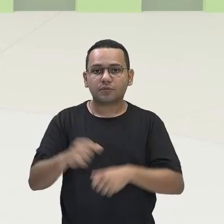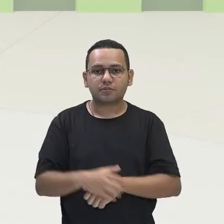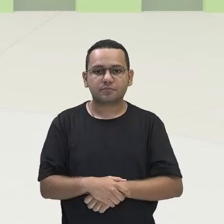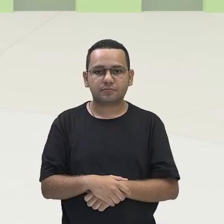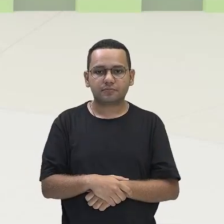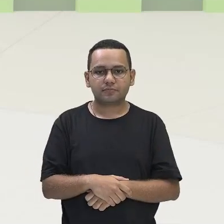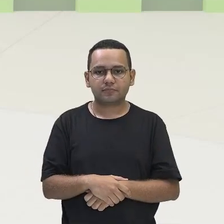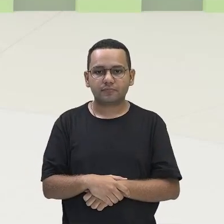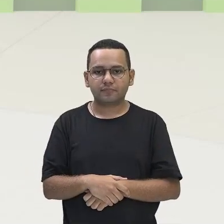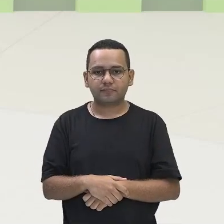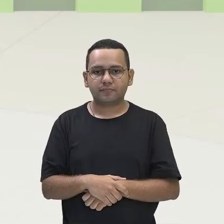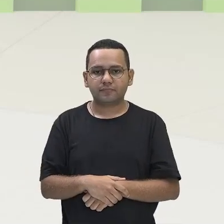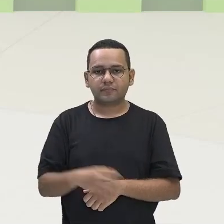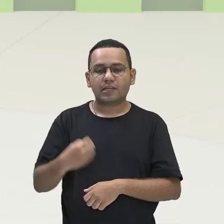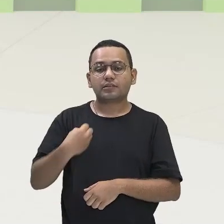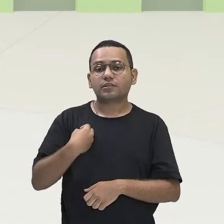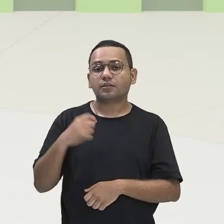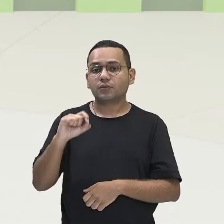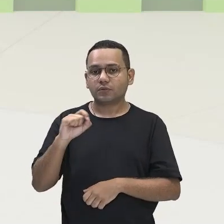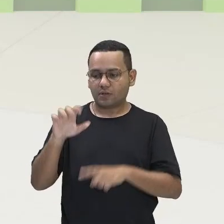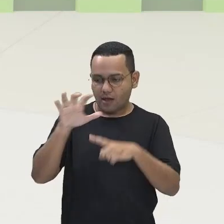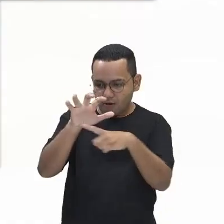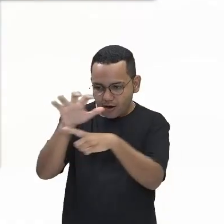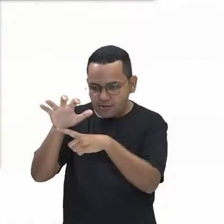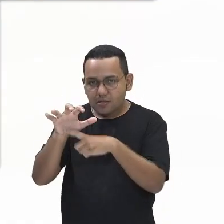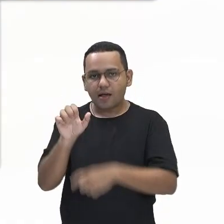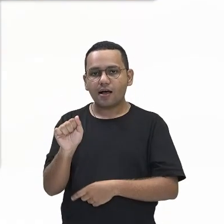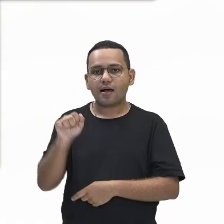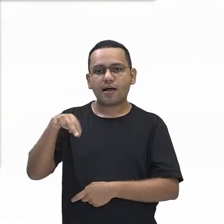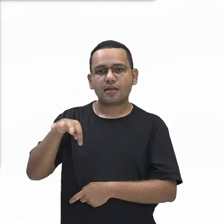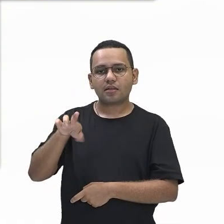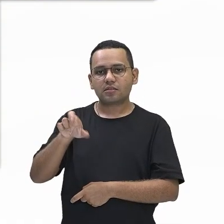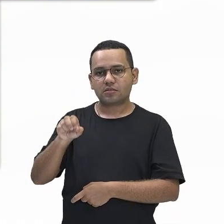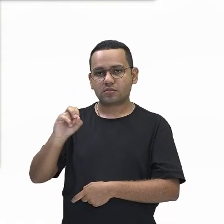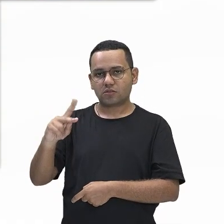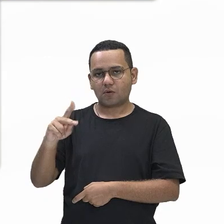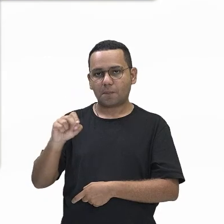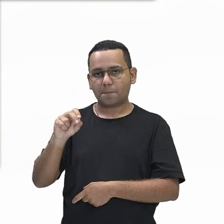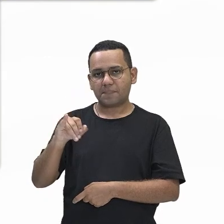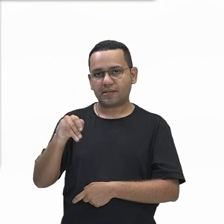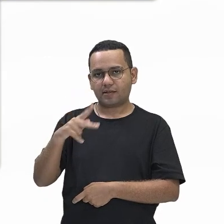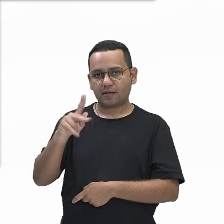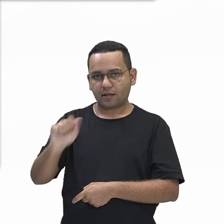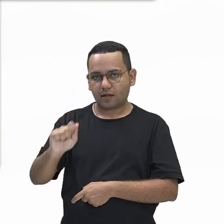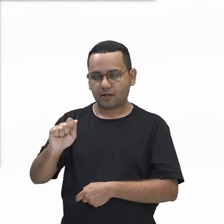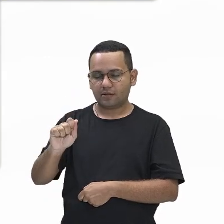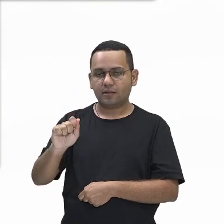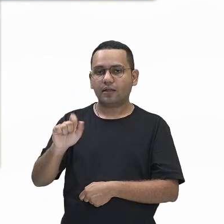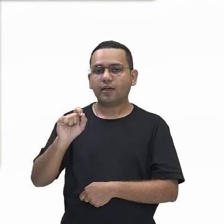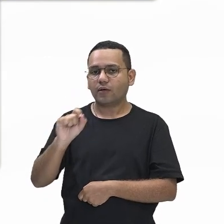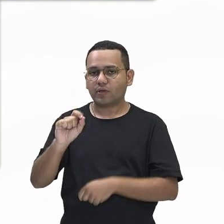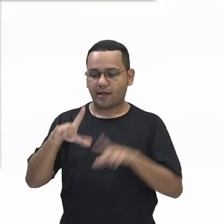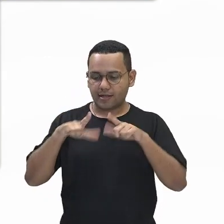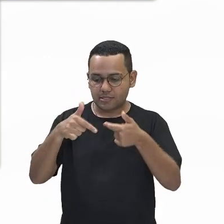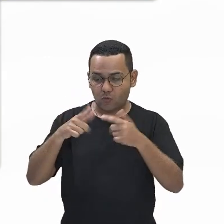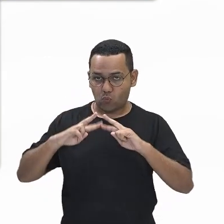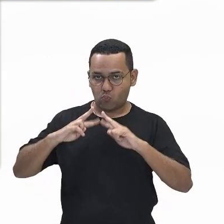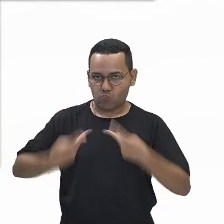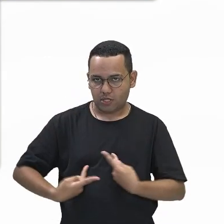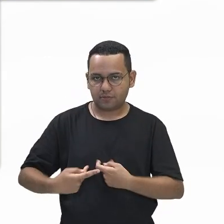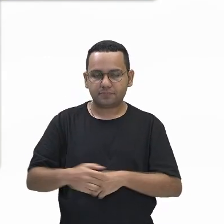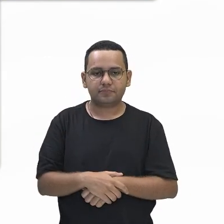sobrevivência, uma ação antrópica. E essa ação antrópica também pode causar